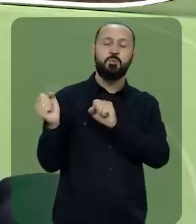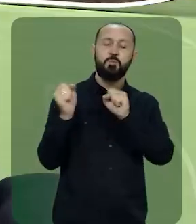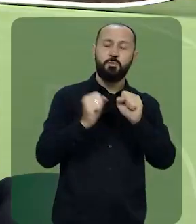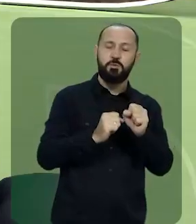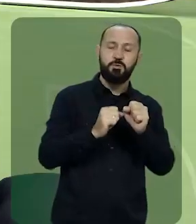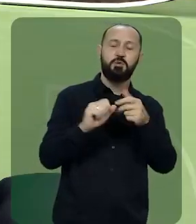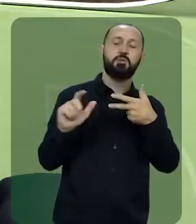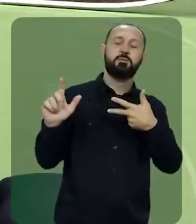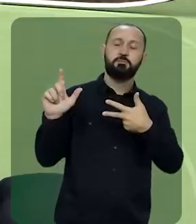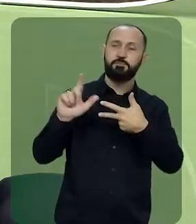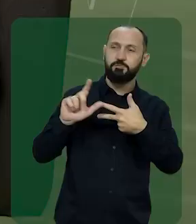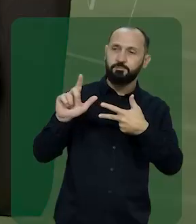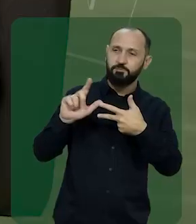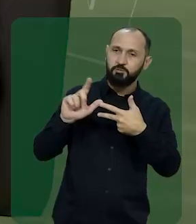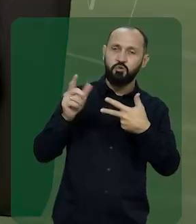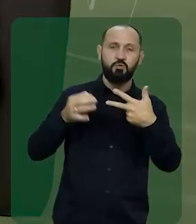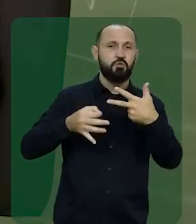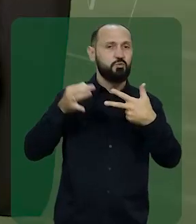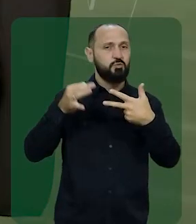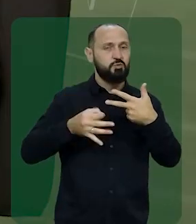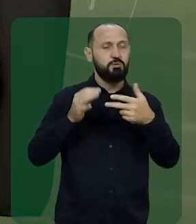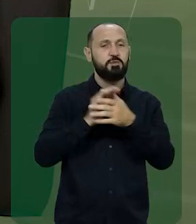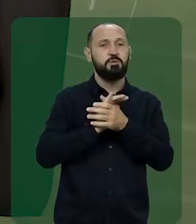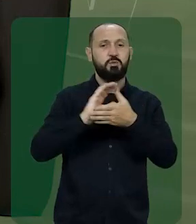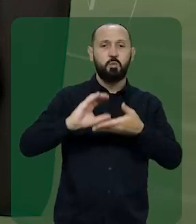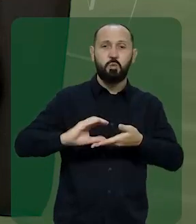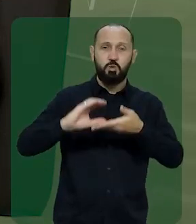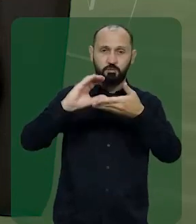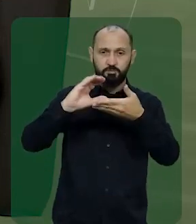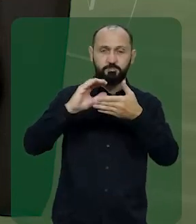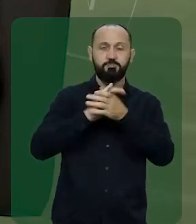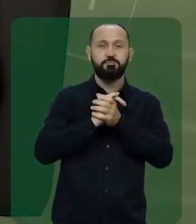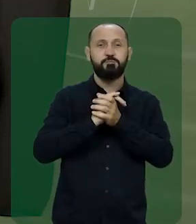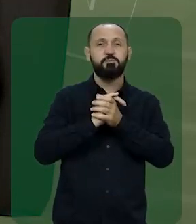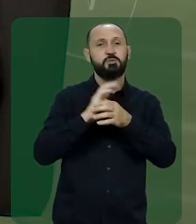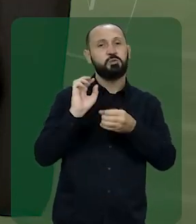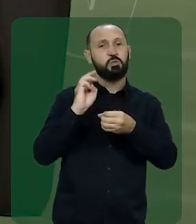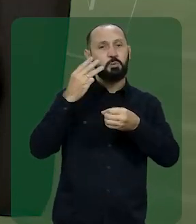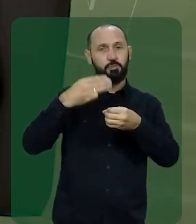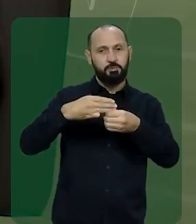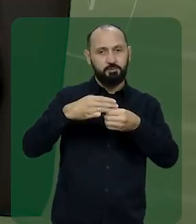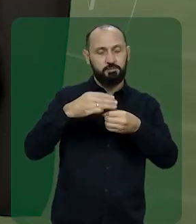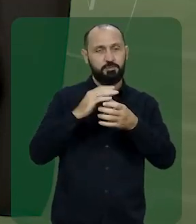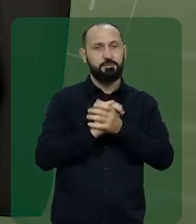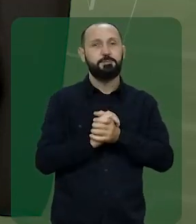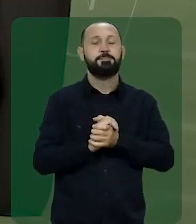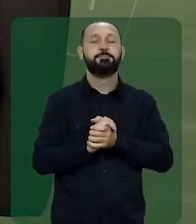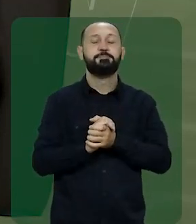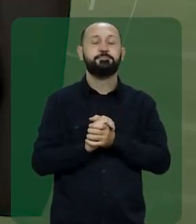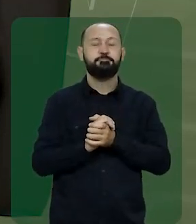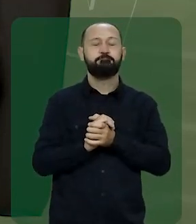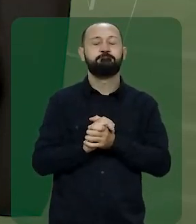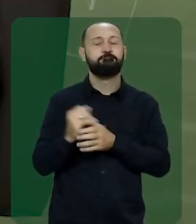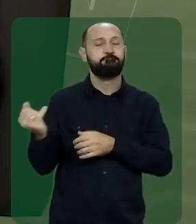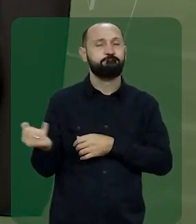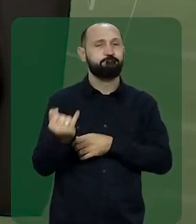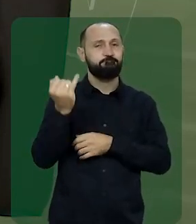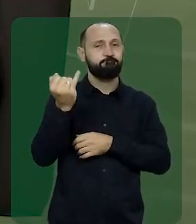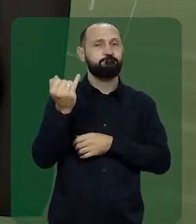assim, durante o mês de junho, envolvendo toda a sociedade, as entidades, o poder